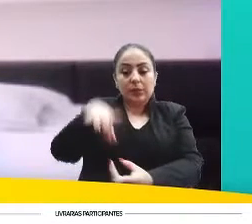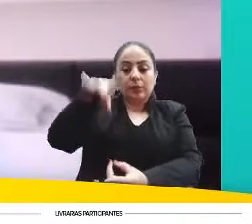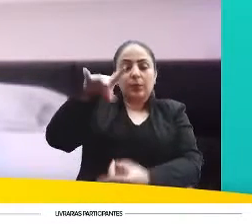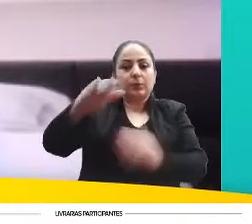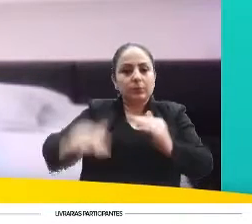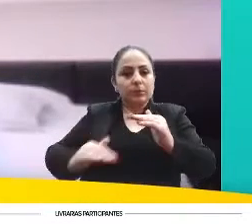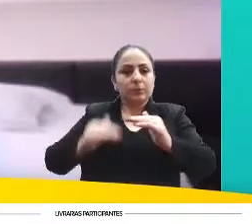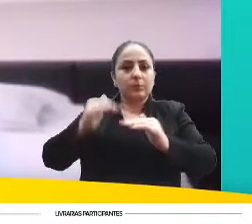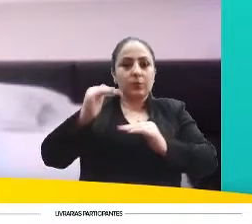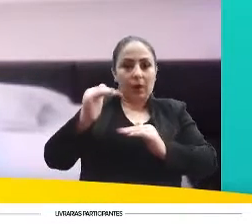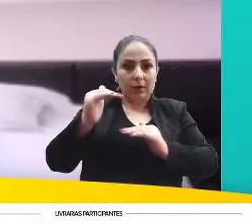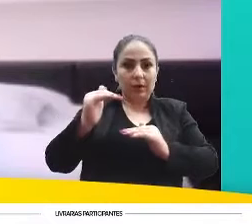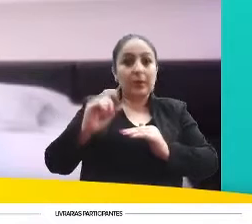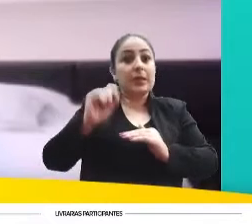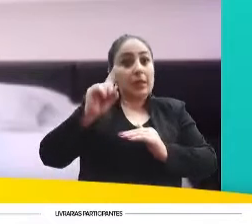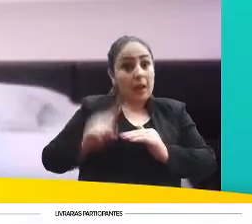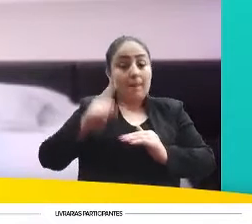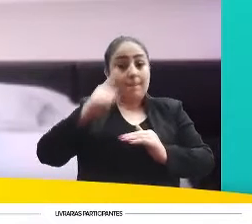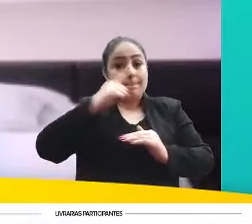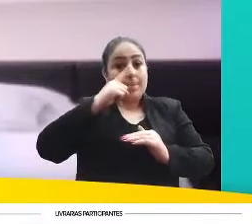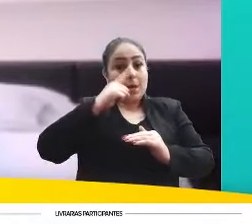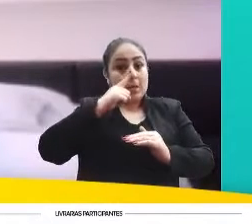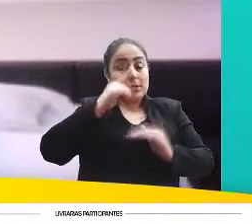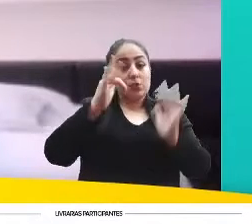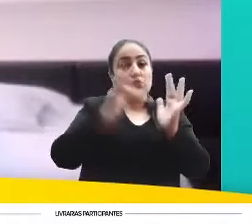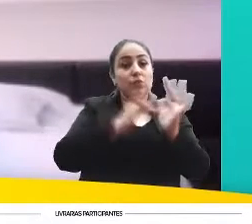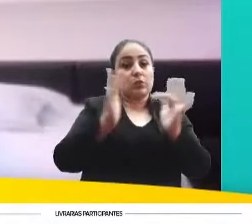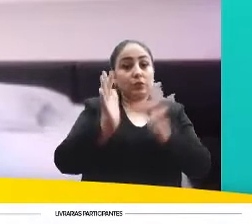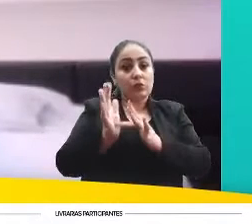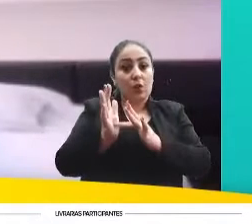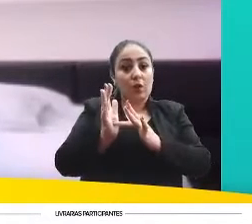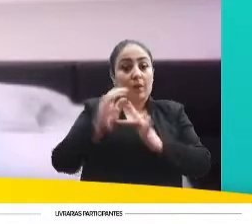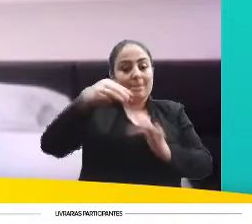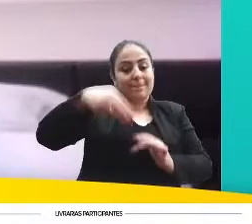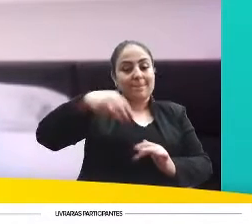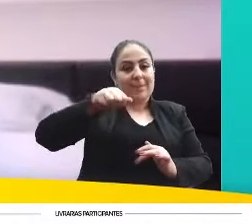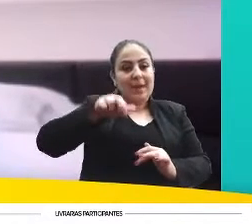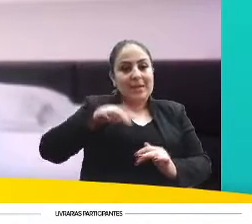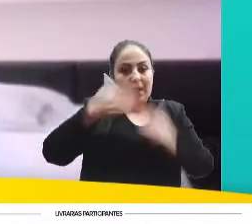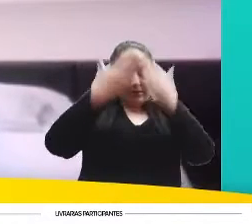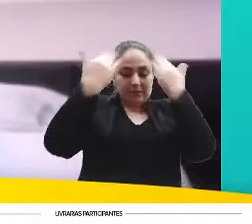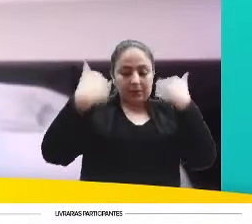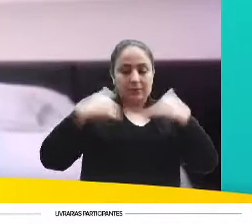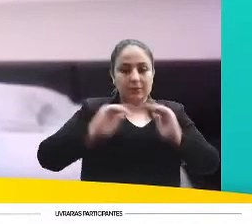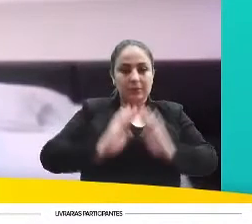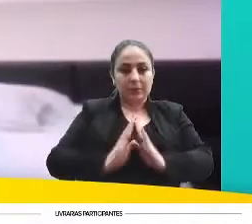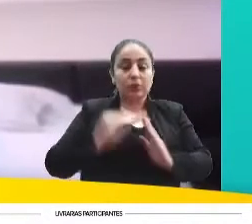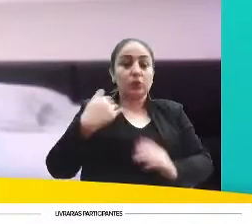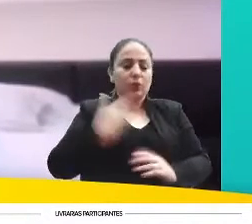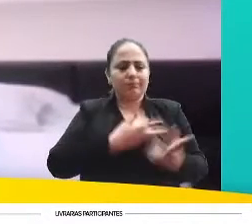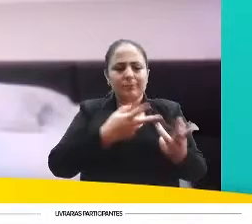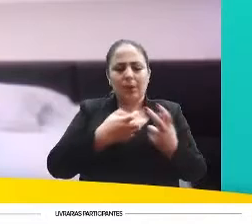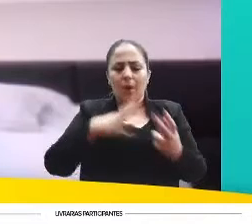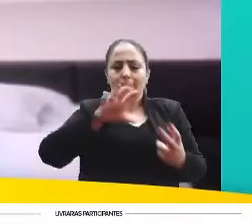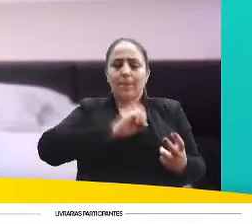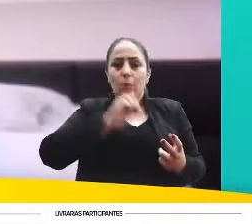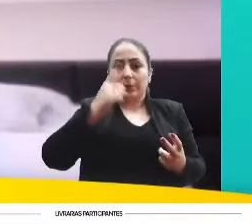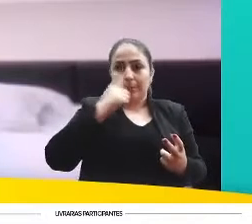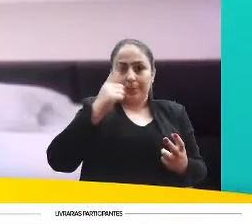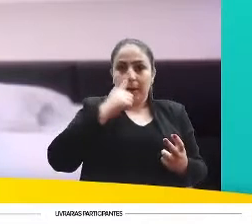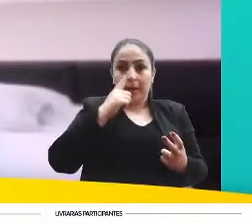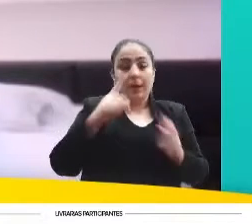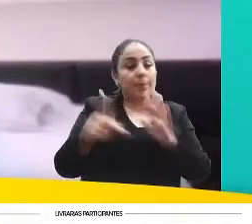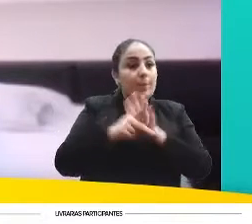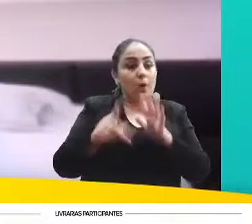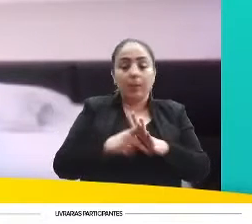alta envergadura que foi a mãe de Jesus, Maria de Nazaré. Maria. Então nós notamos que o amor de mãe é